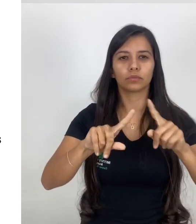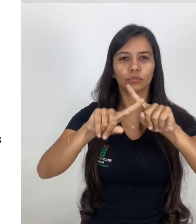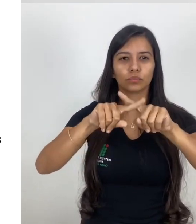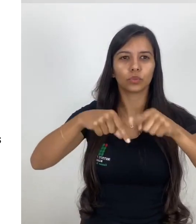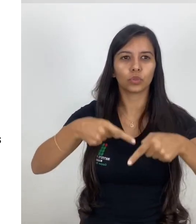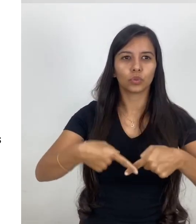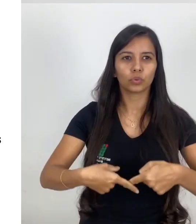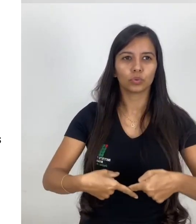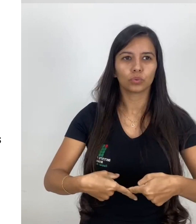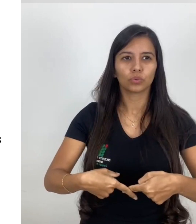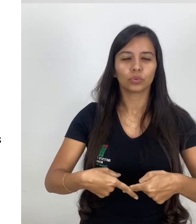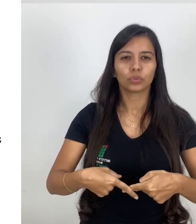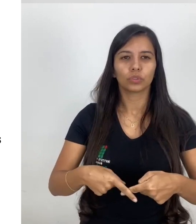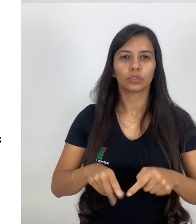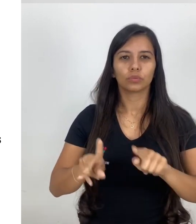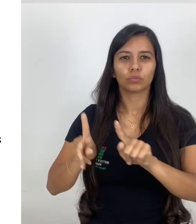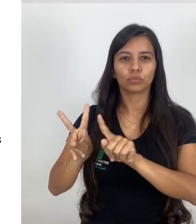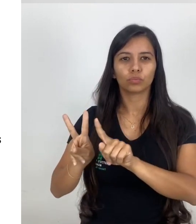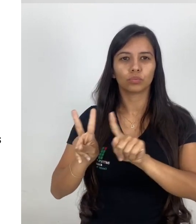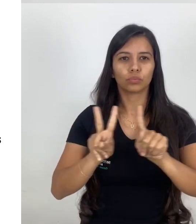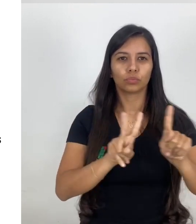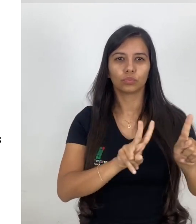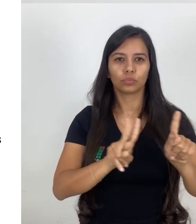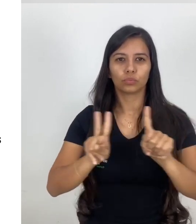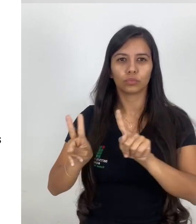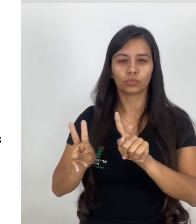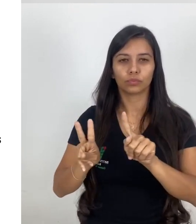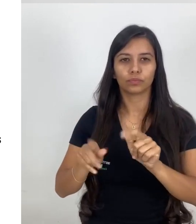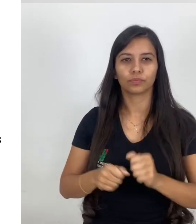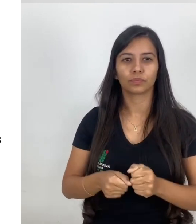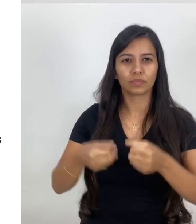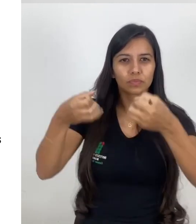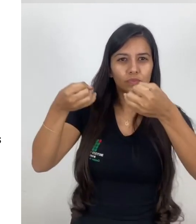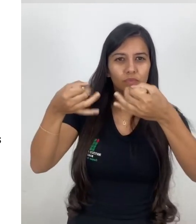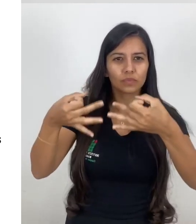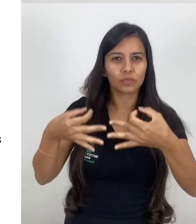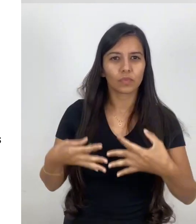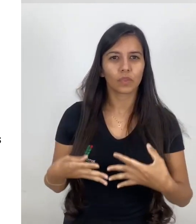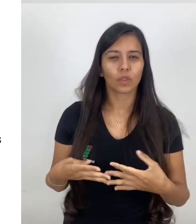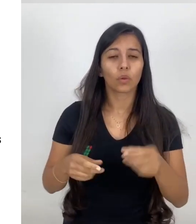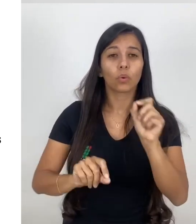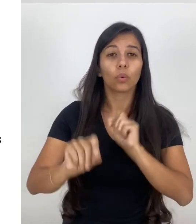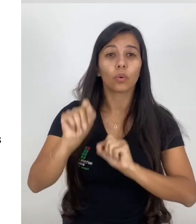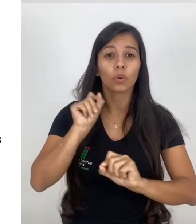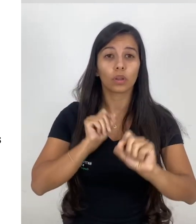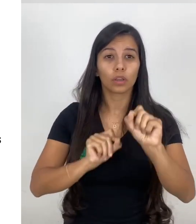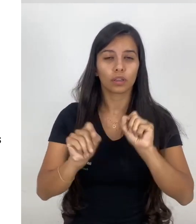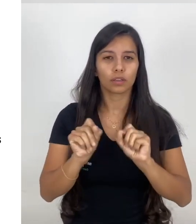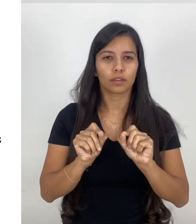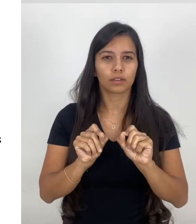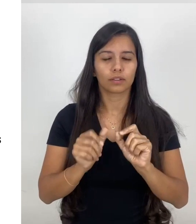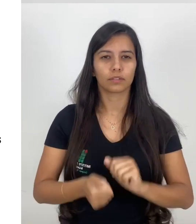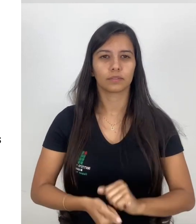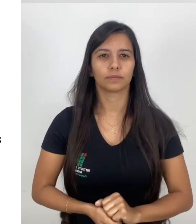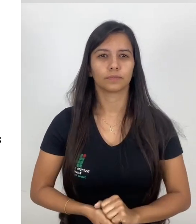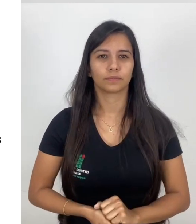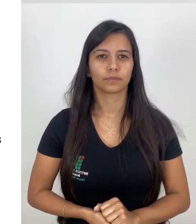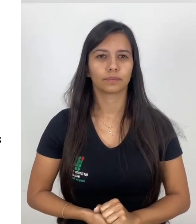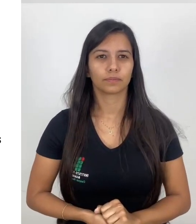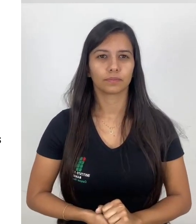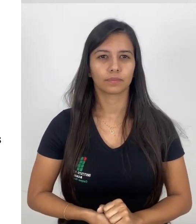diacinese. Que fases são essas? Então, esses estágios, né? Nada mais são do